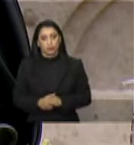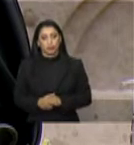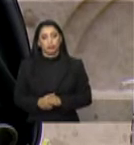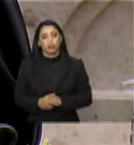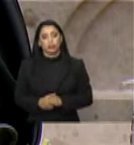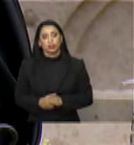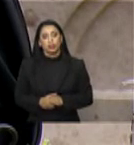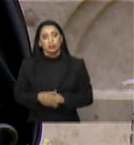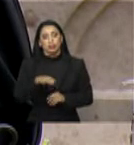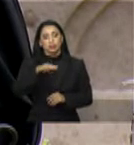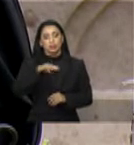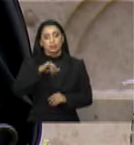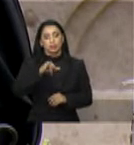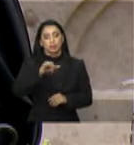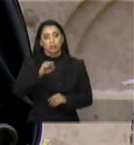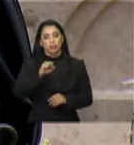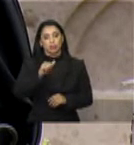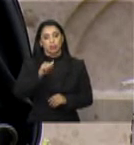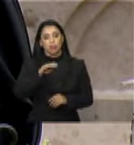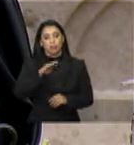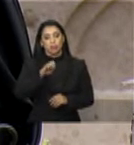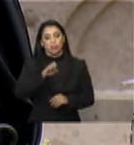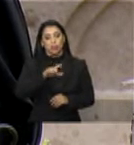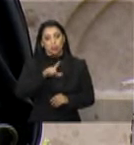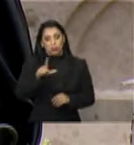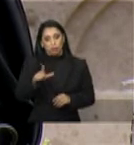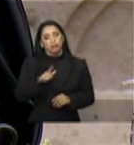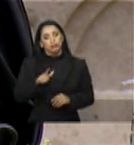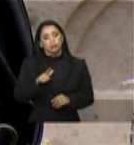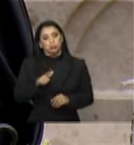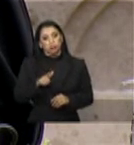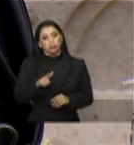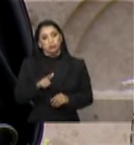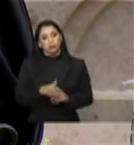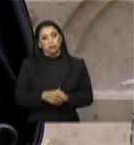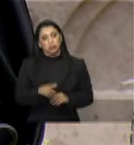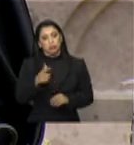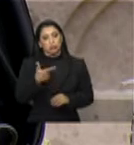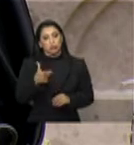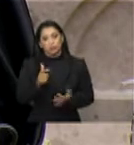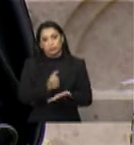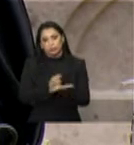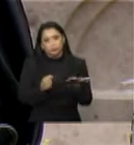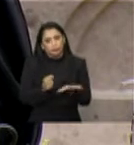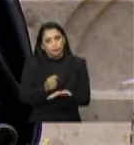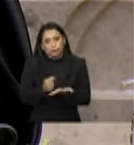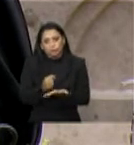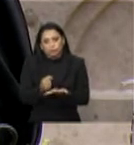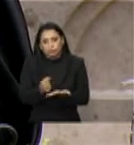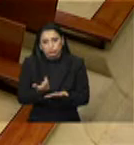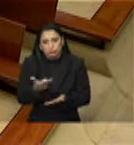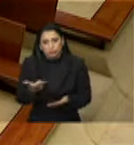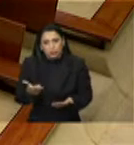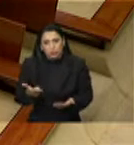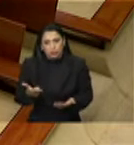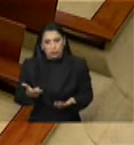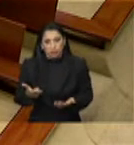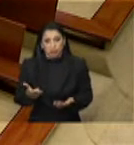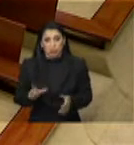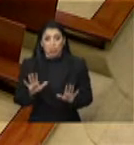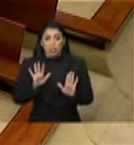Isabel desce da Tribuna declara que reconhece que é uma fundamentação insuficiente Presidente e